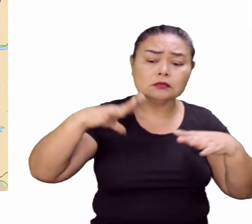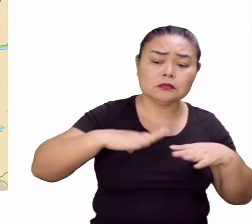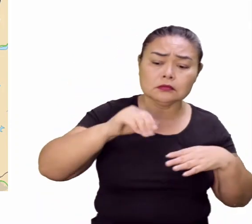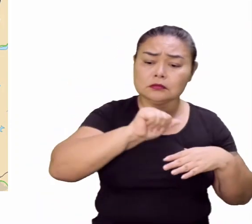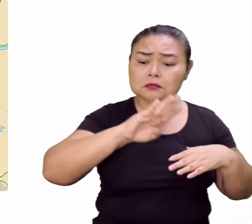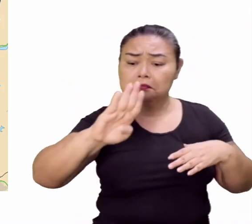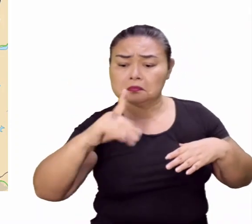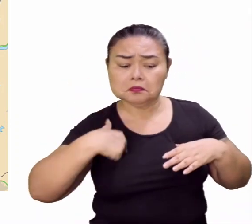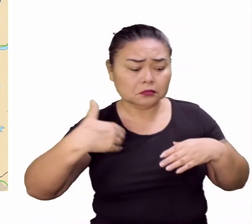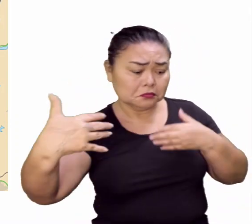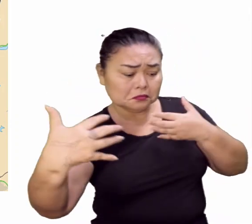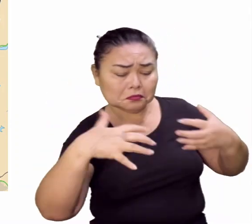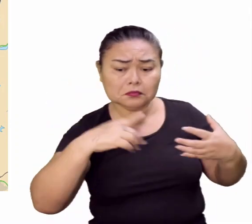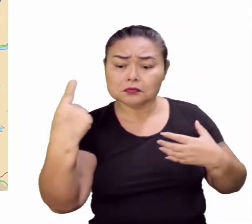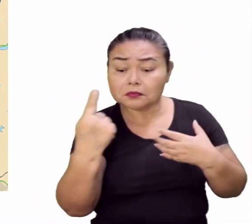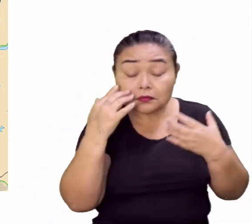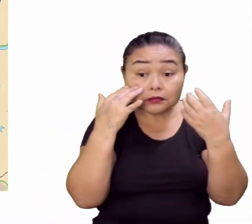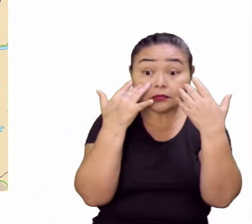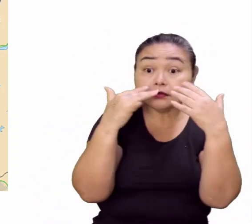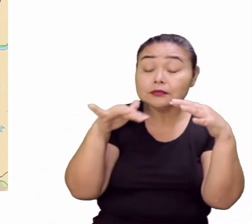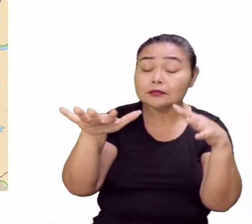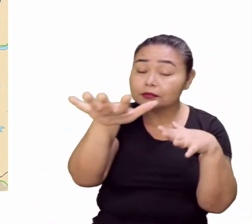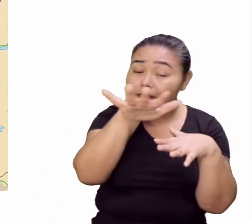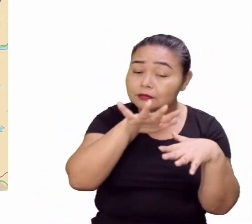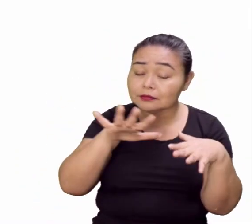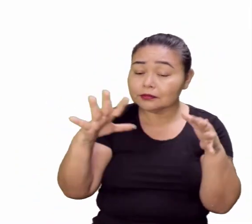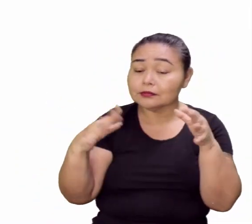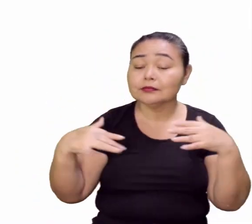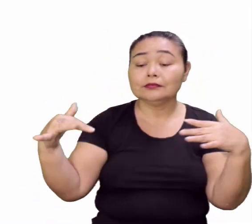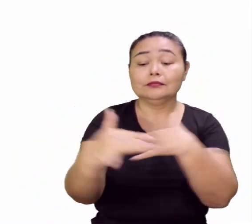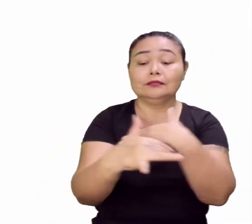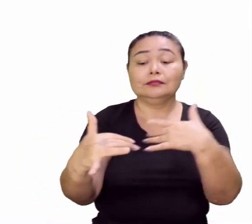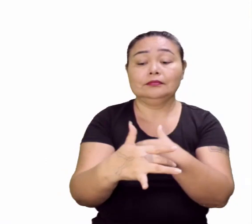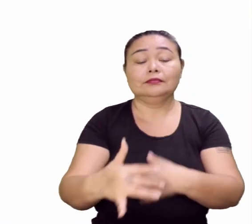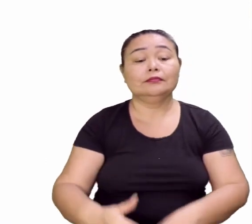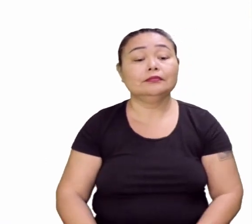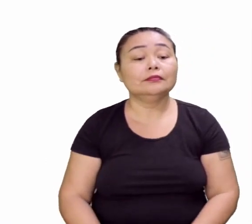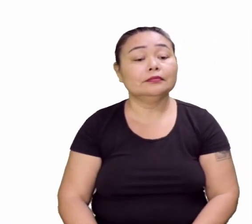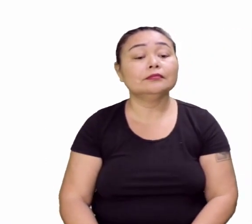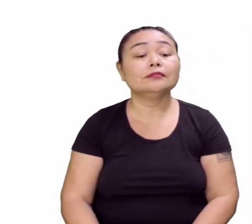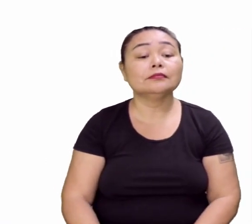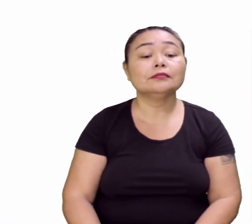que é cidade B, vê uma única grande mancha urbana.